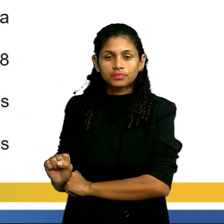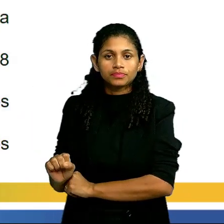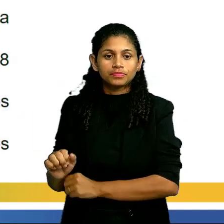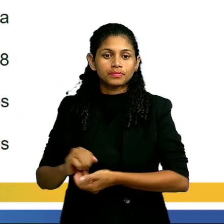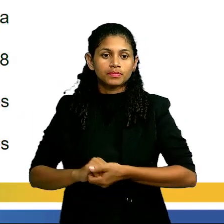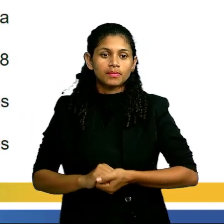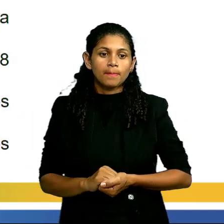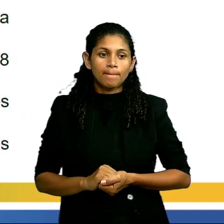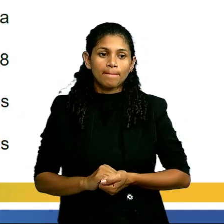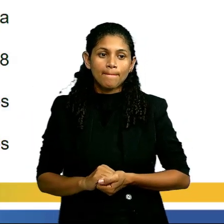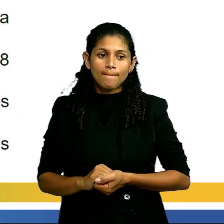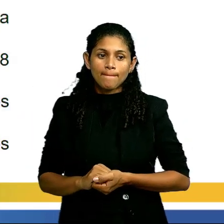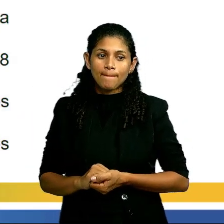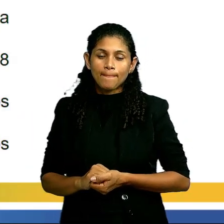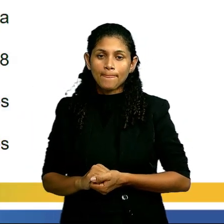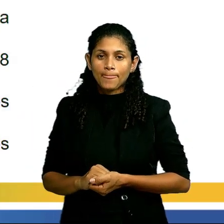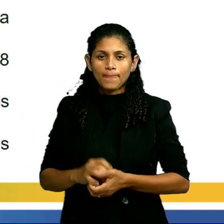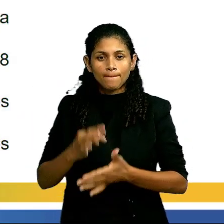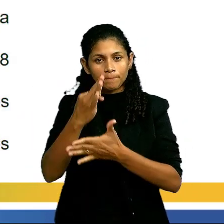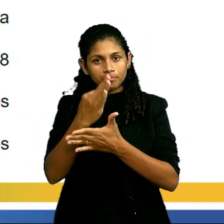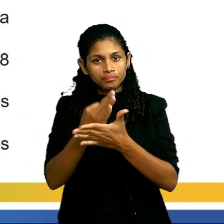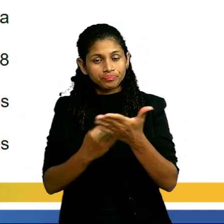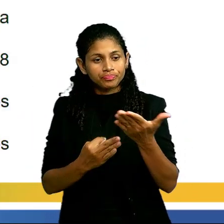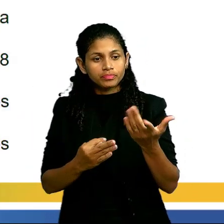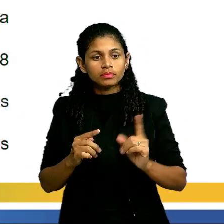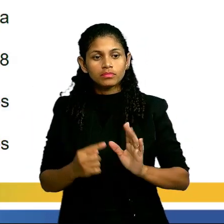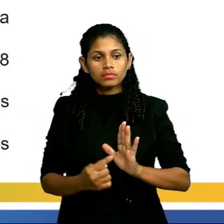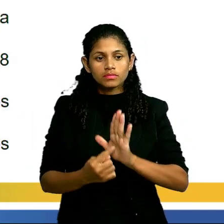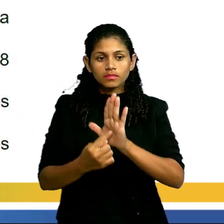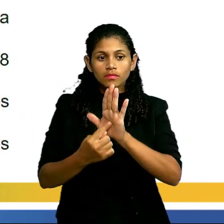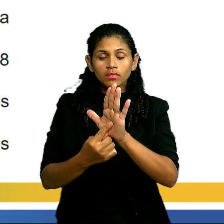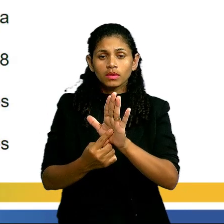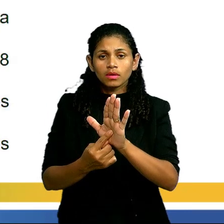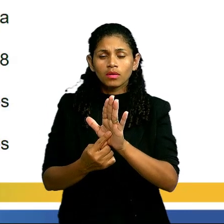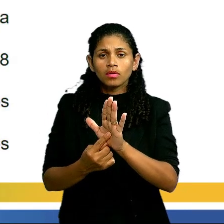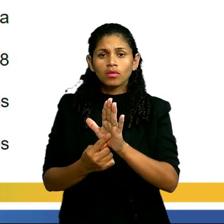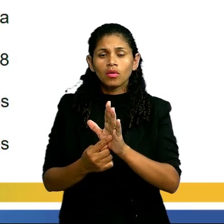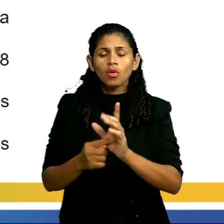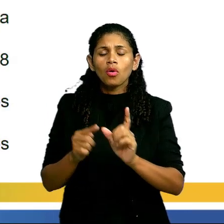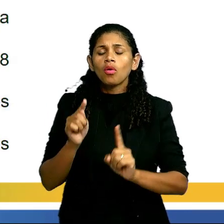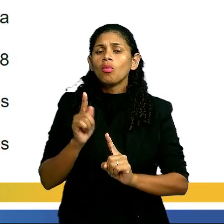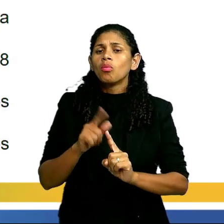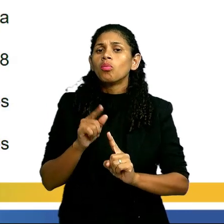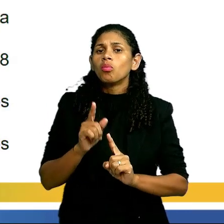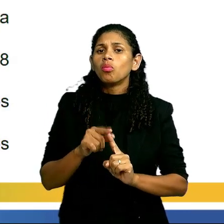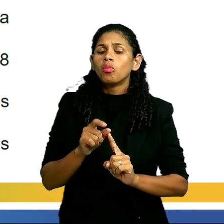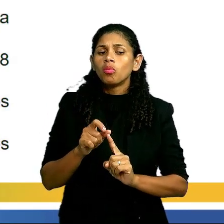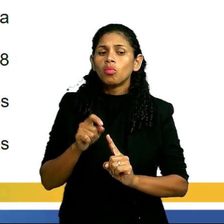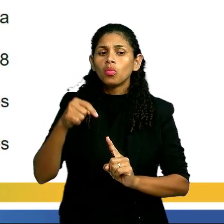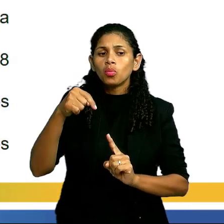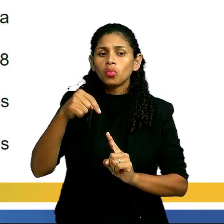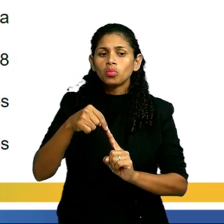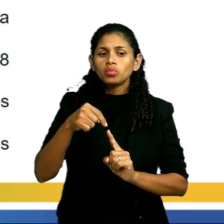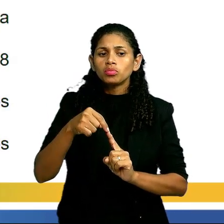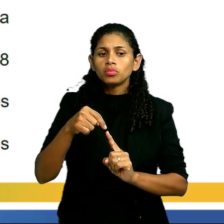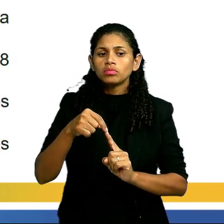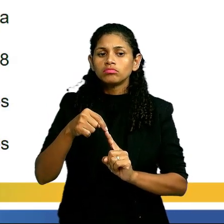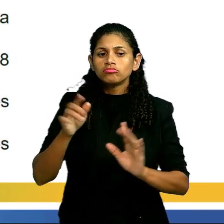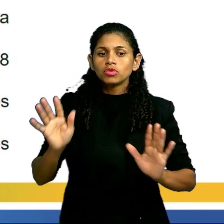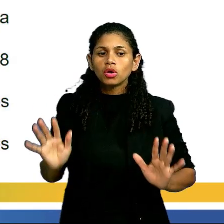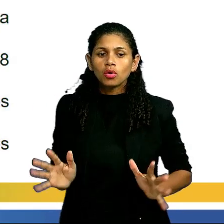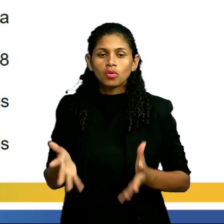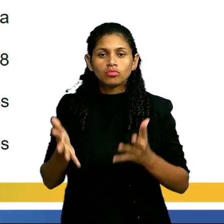parte norte. Então, o texto indica como fator que motivou a eclosão da Guerra da Coreia